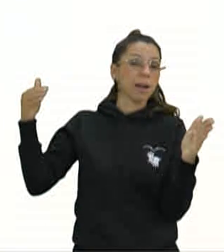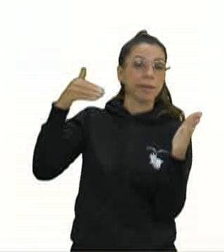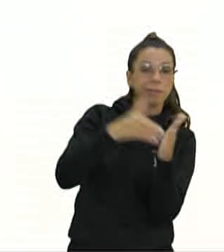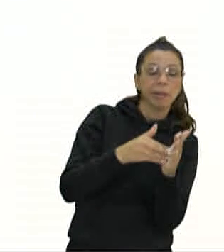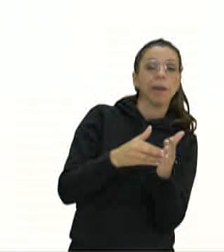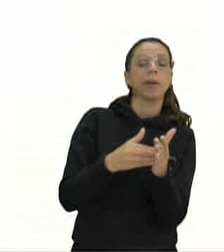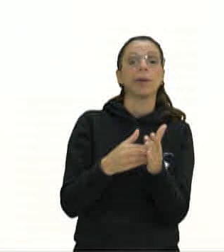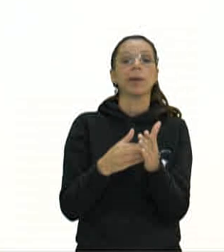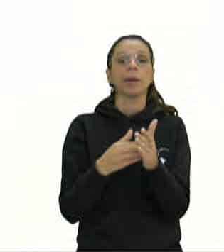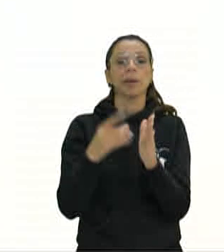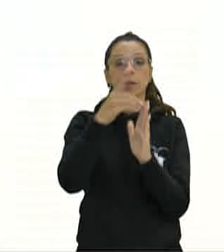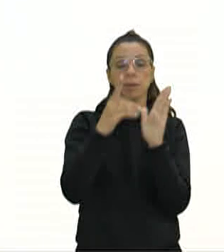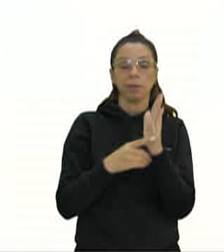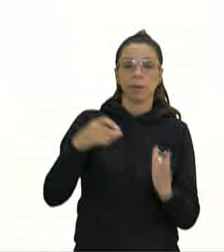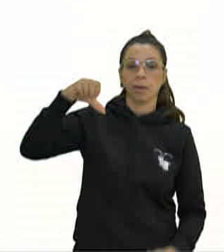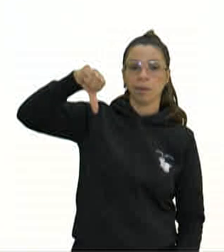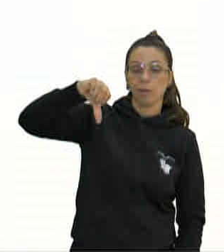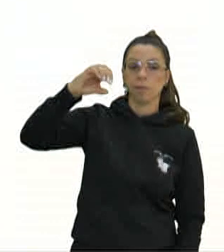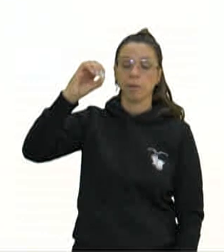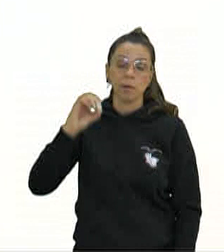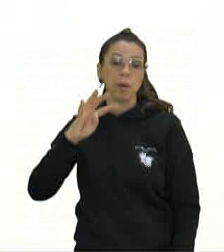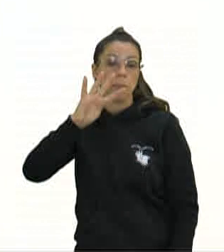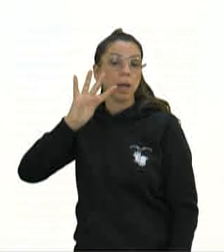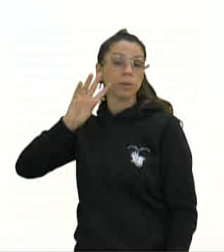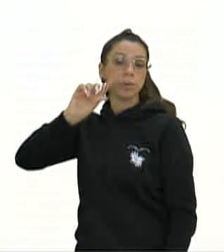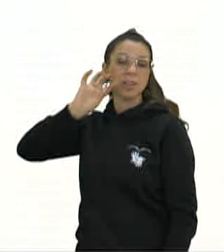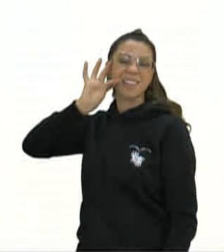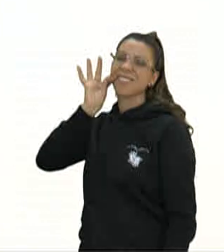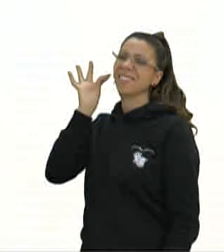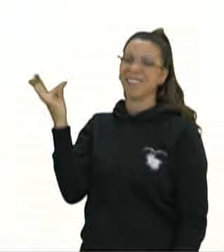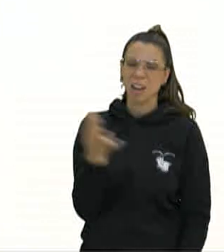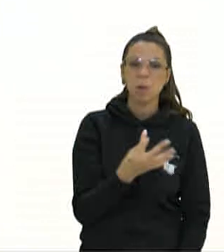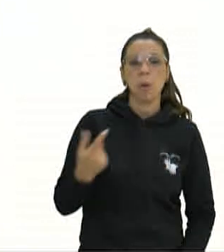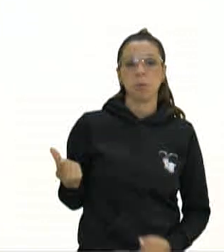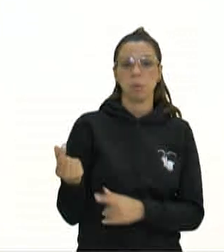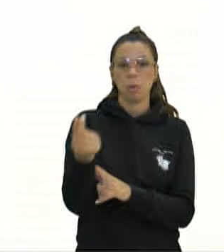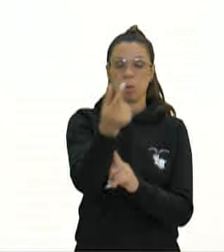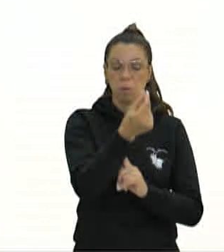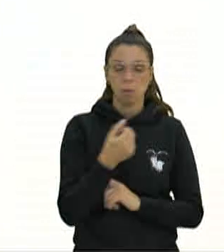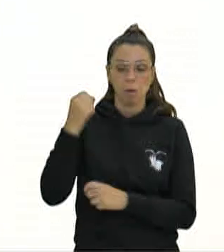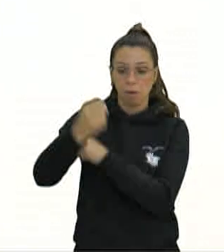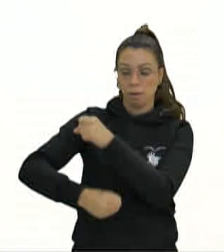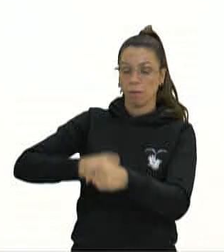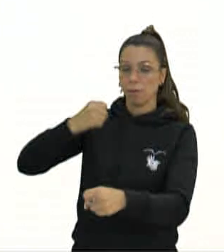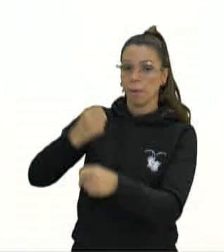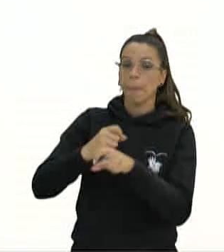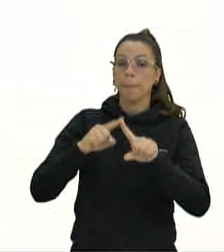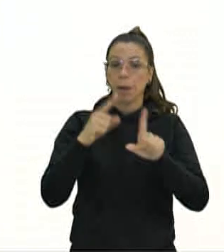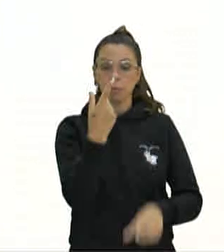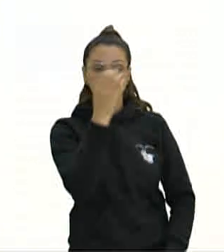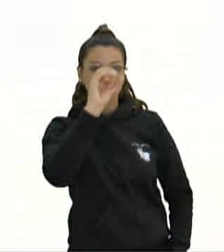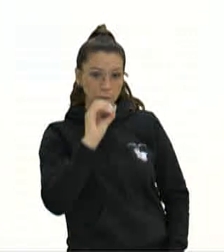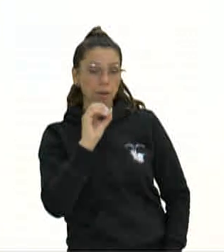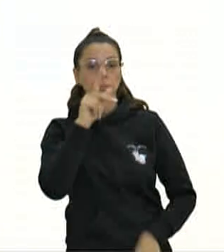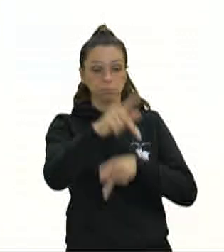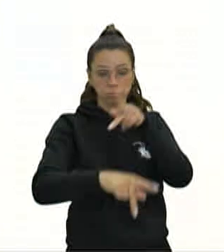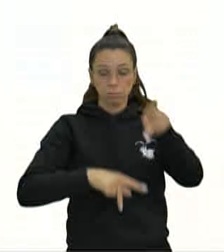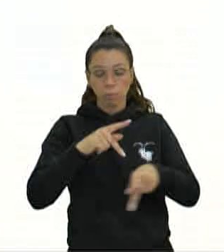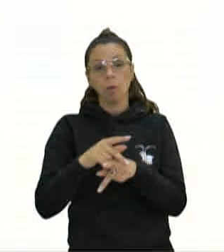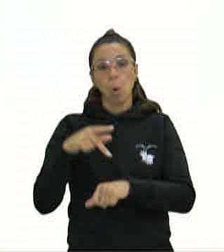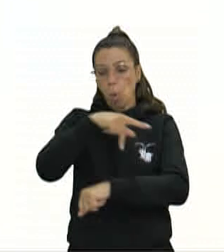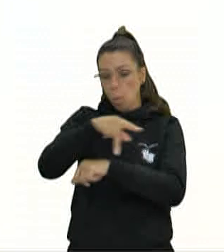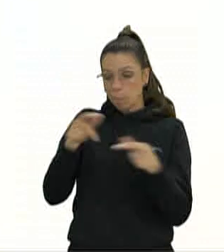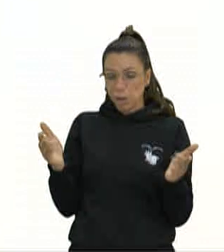1990, chegando a 4 trilhões de dólares por ano. Mas com 10% da população do planeta, os países mais pobres